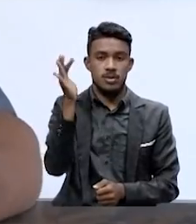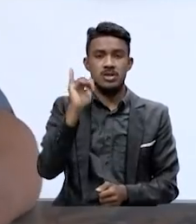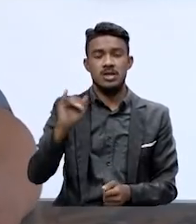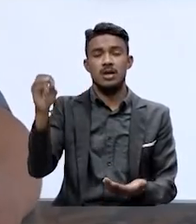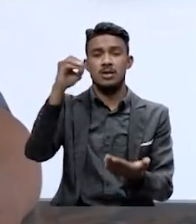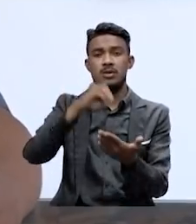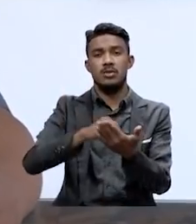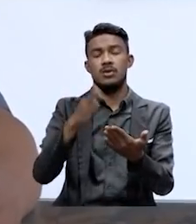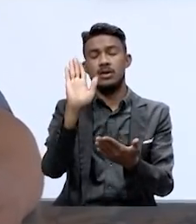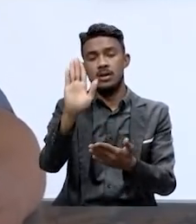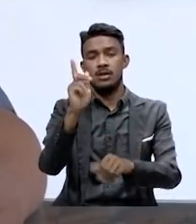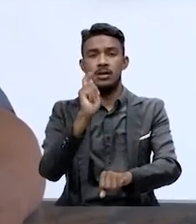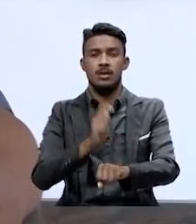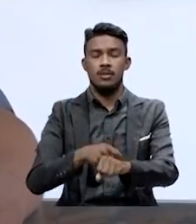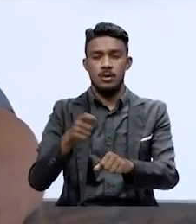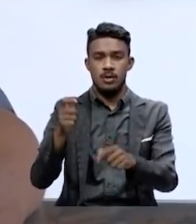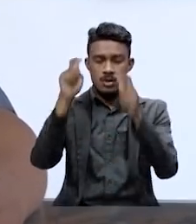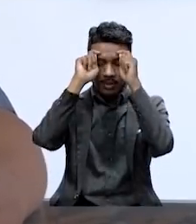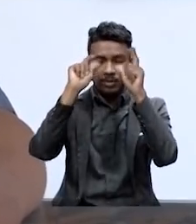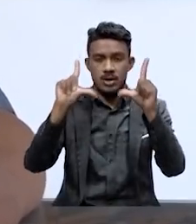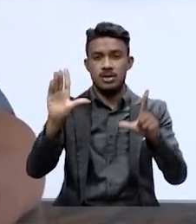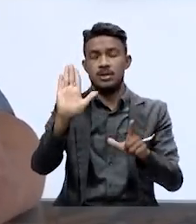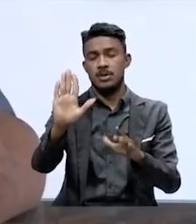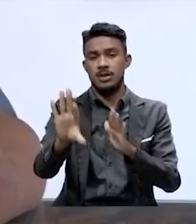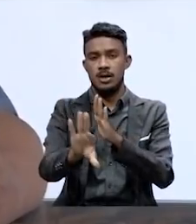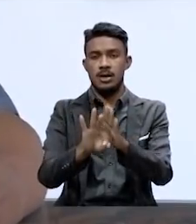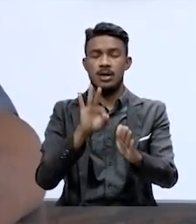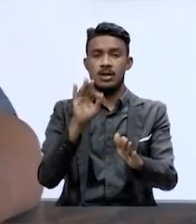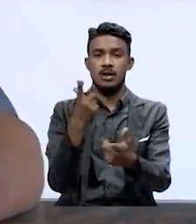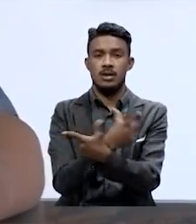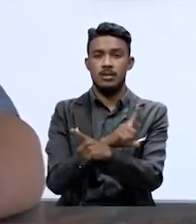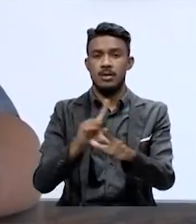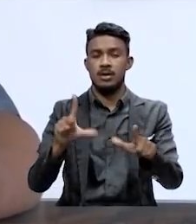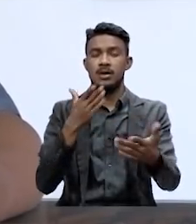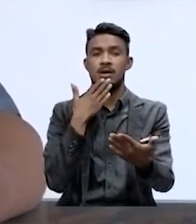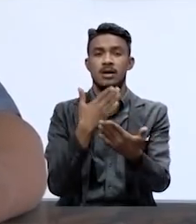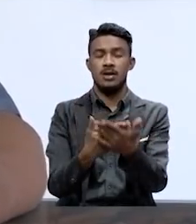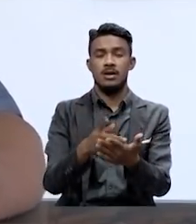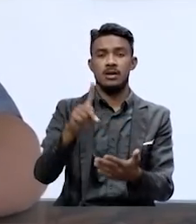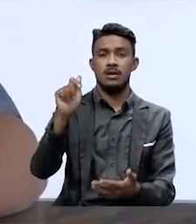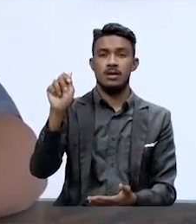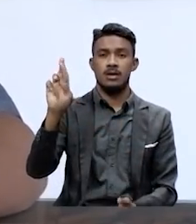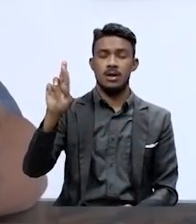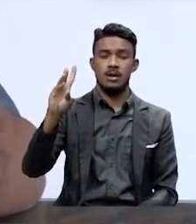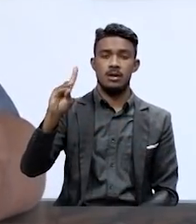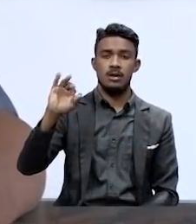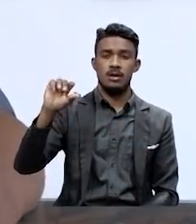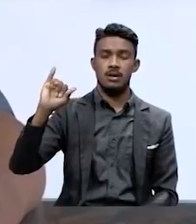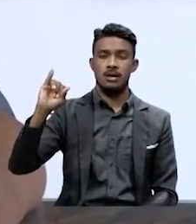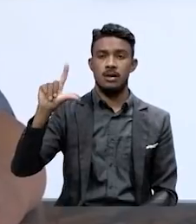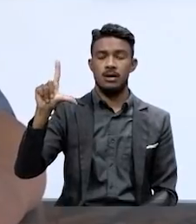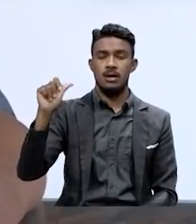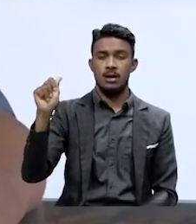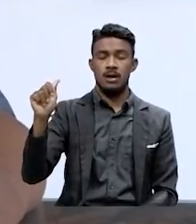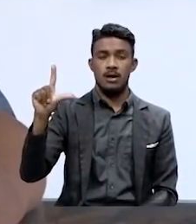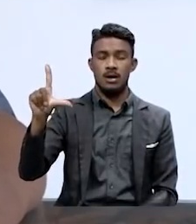ne tempo a tu Timor Leste mos eta bibiatan dia e cardia ba creda a